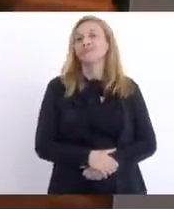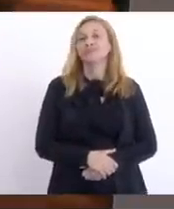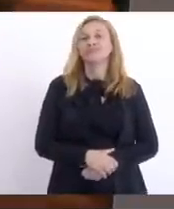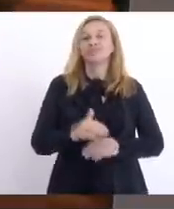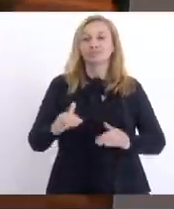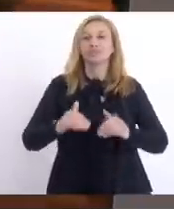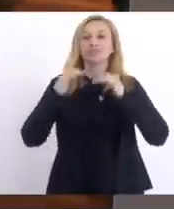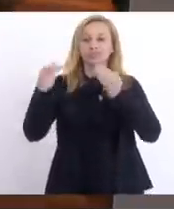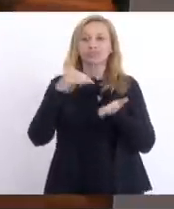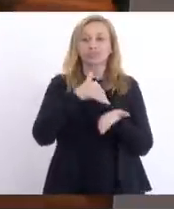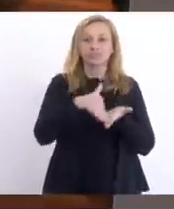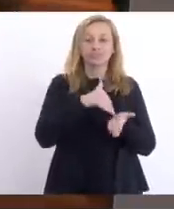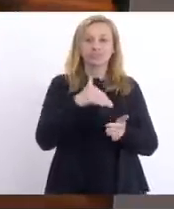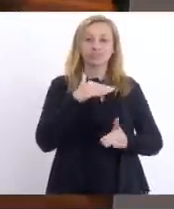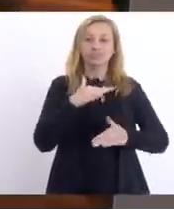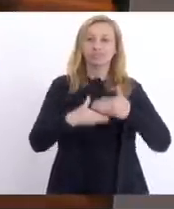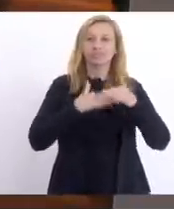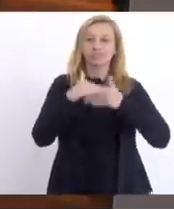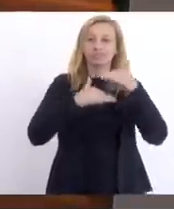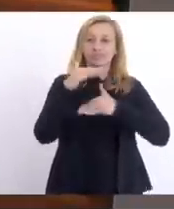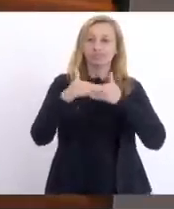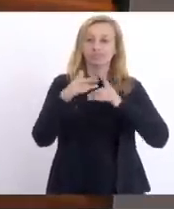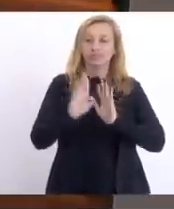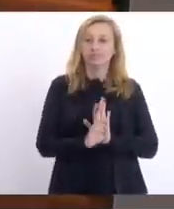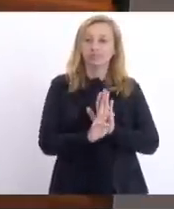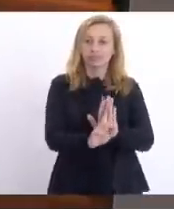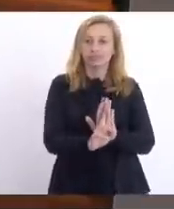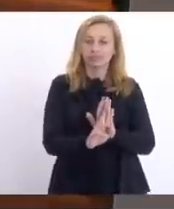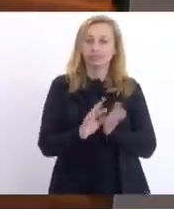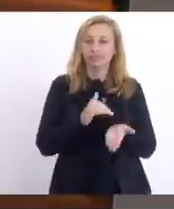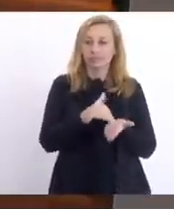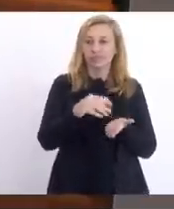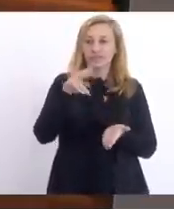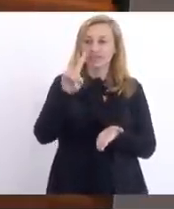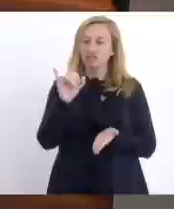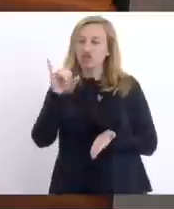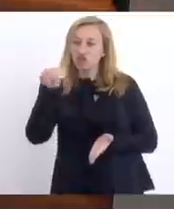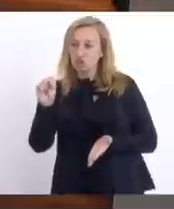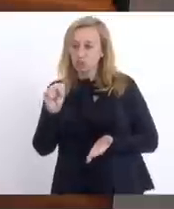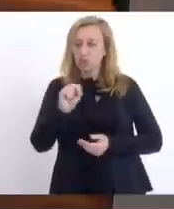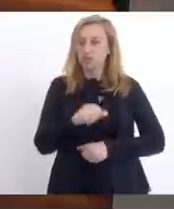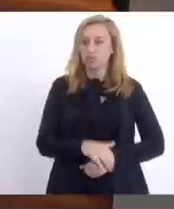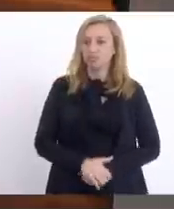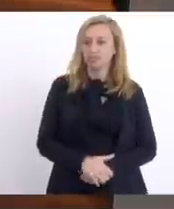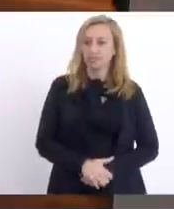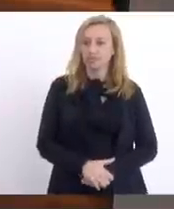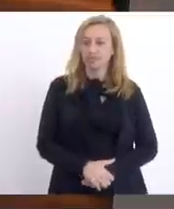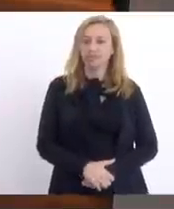Subsecretário de Desenvolvimento, representando o secretário Vinícius Fará.